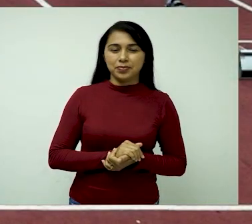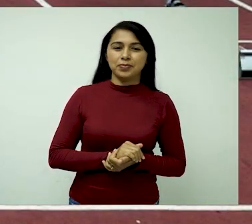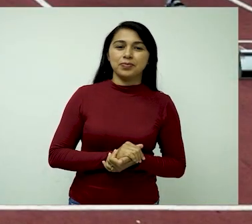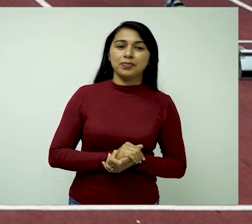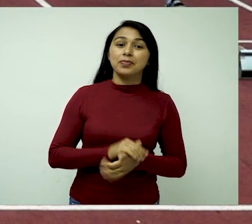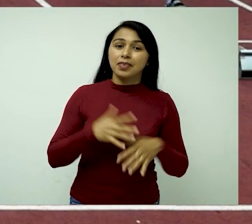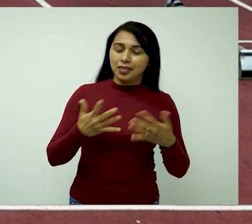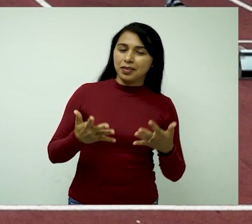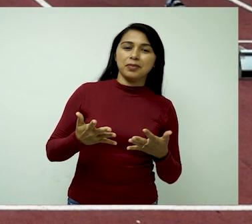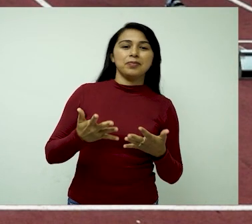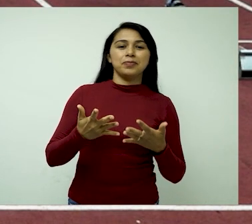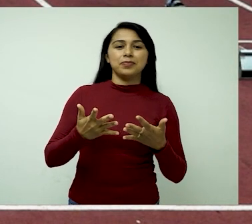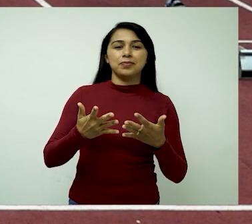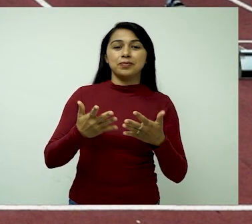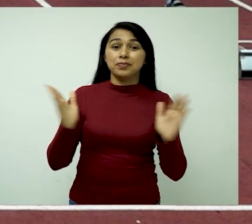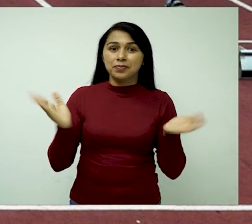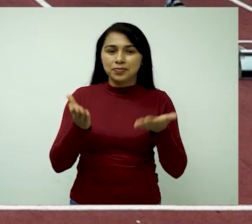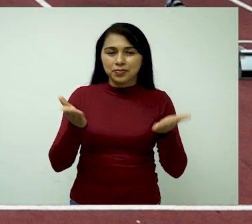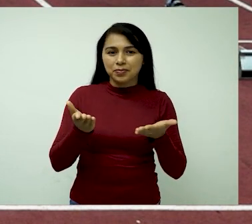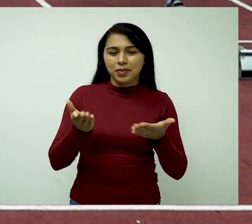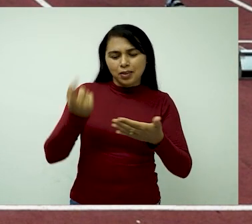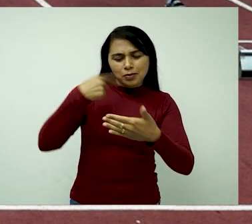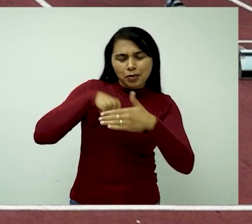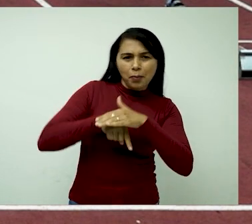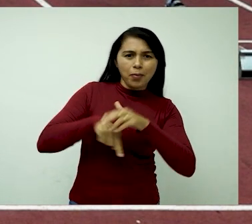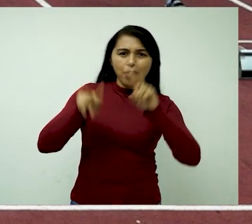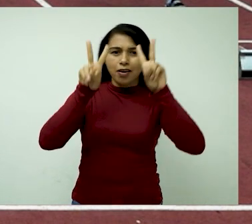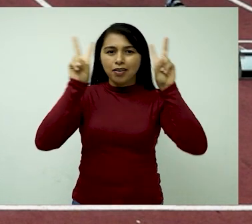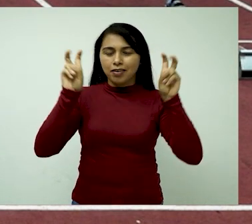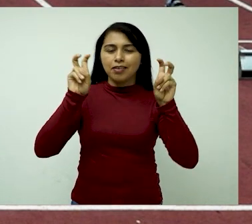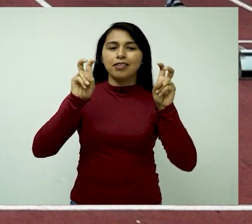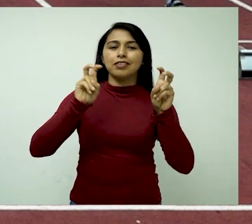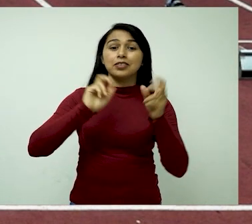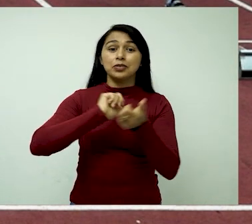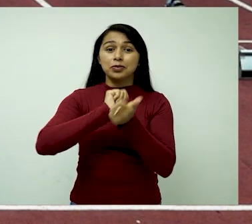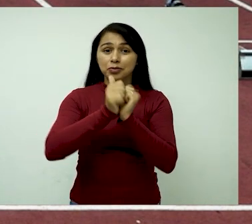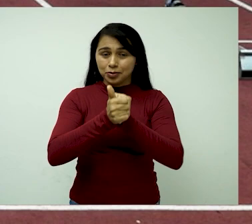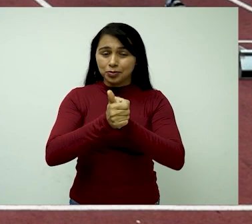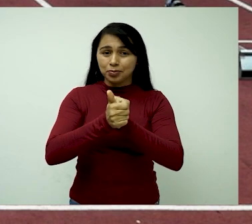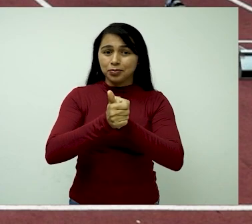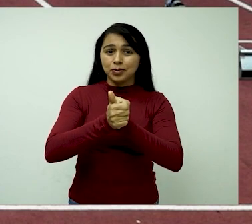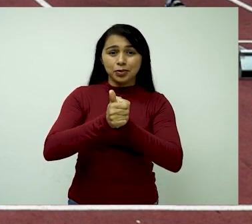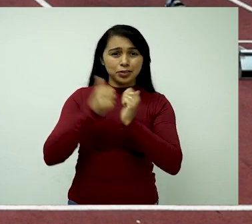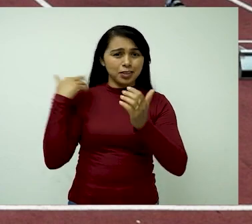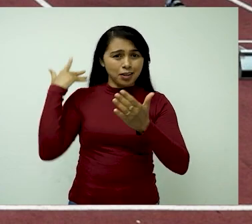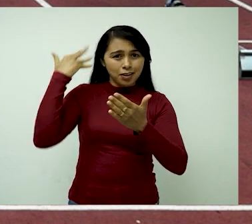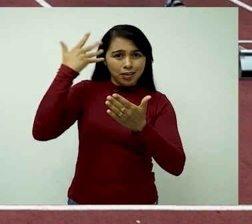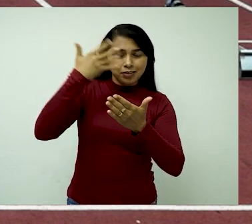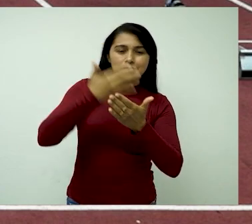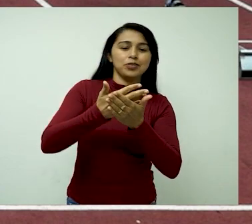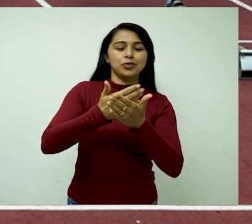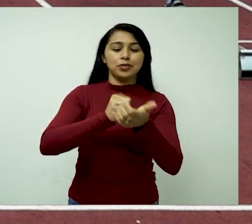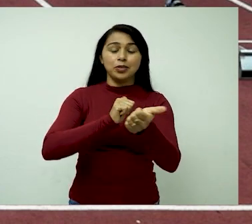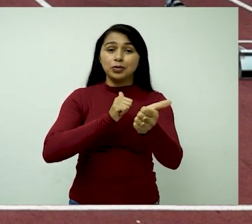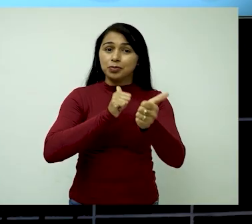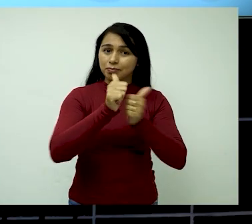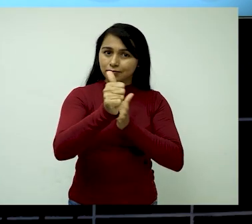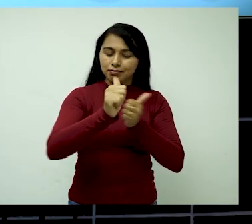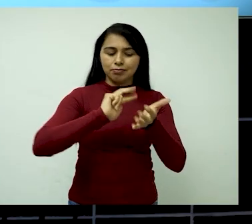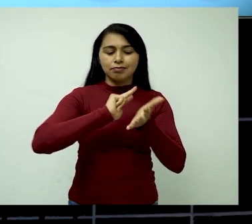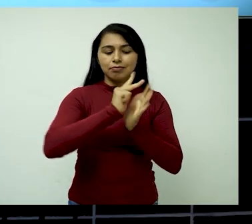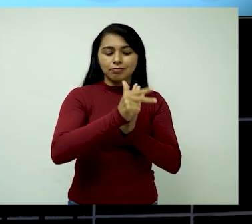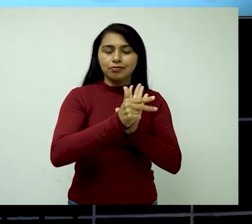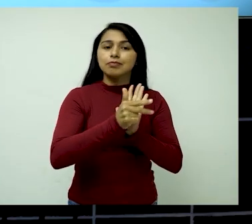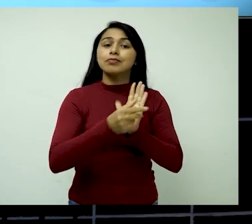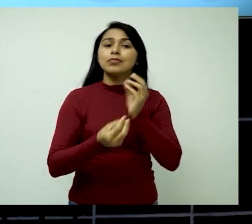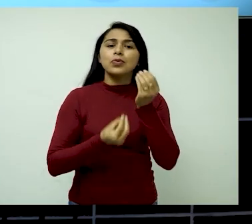Então, nós vamos abordar com vocês, tá? Nesse primeiro momento, o histórico da modalidade de atletismo, como foi que